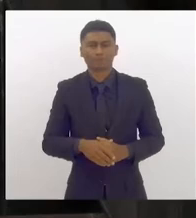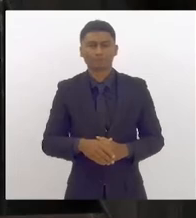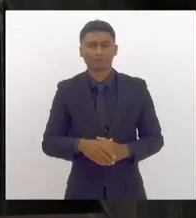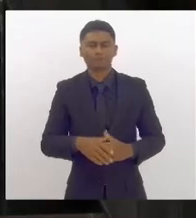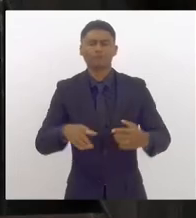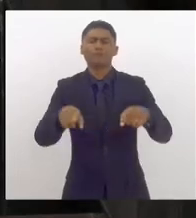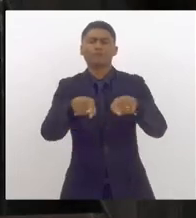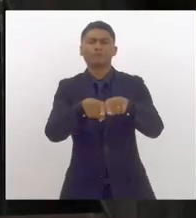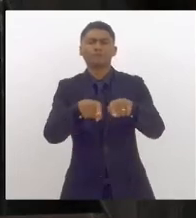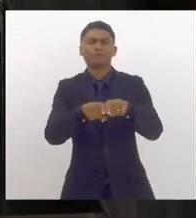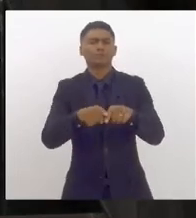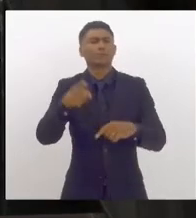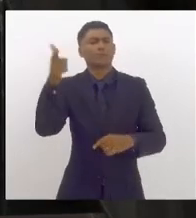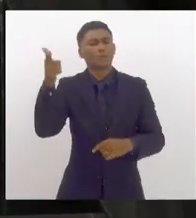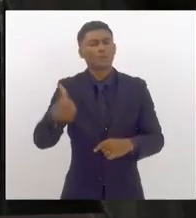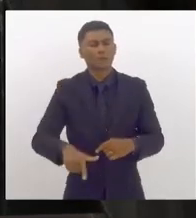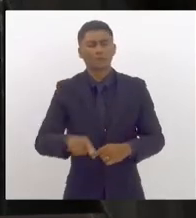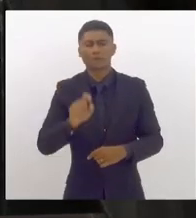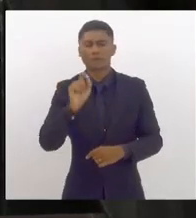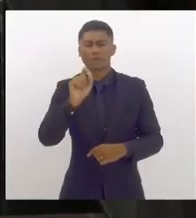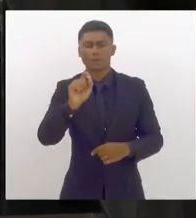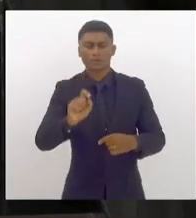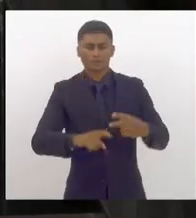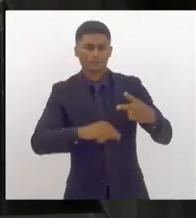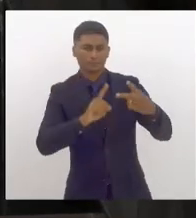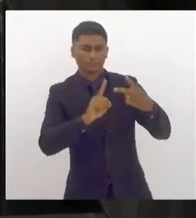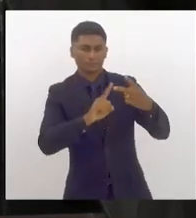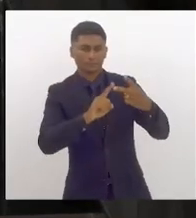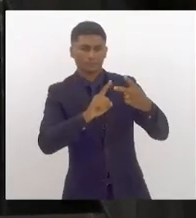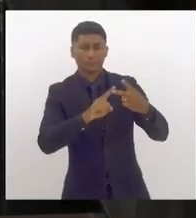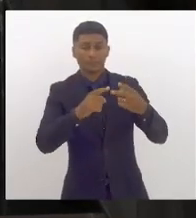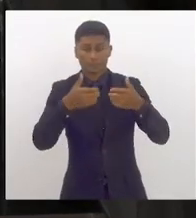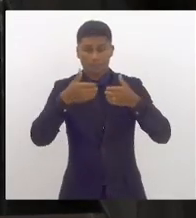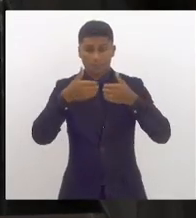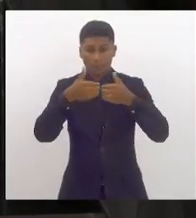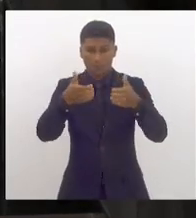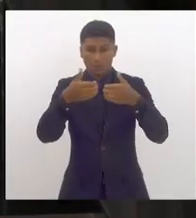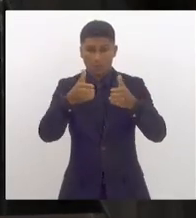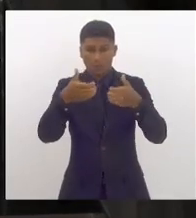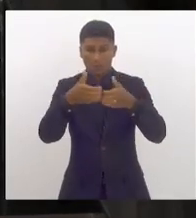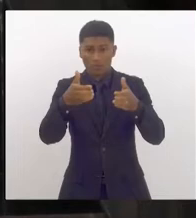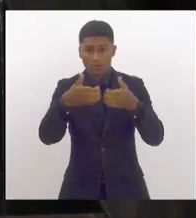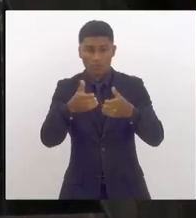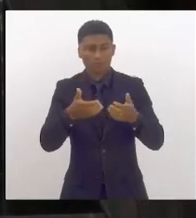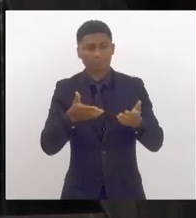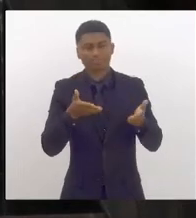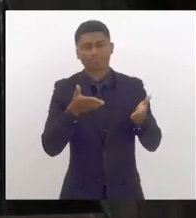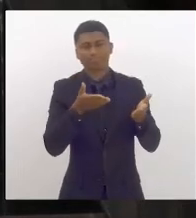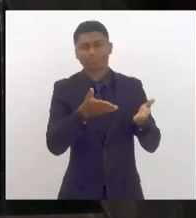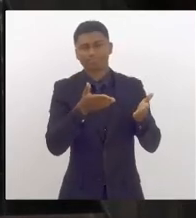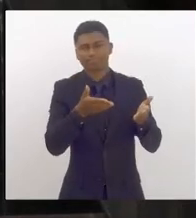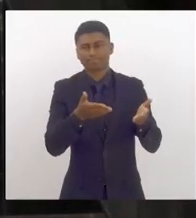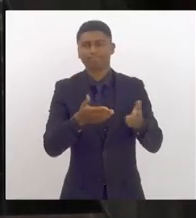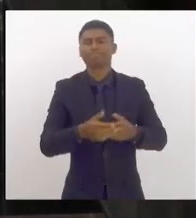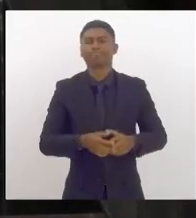Presidente o sistema de ônibus e está absolutamente